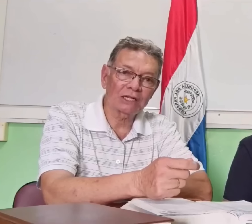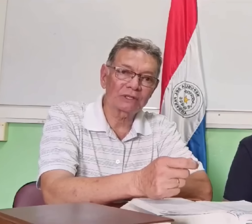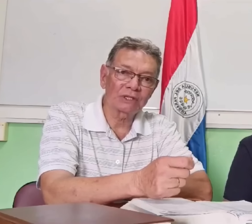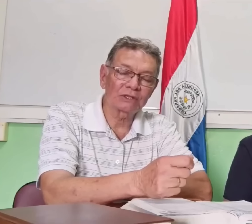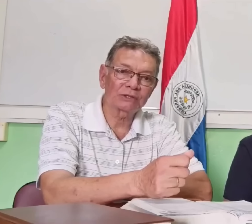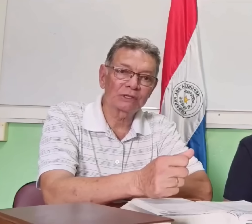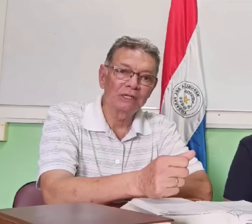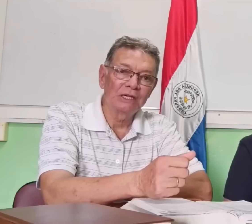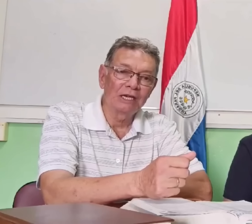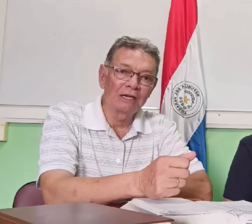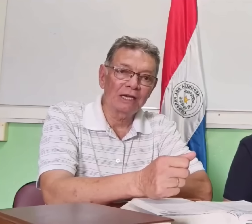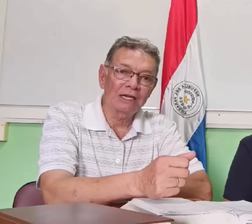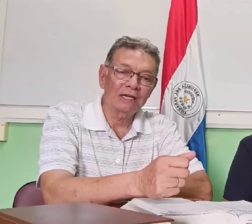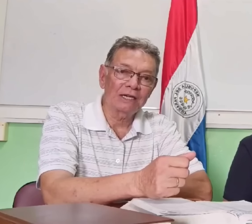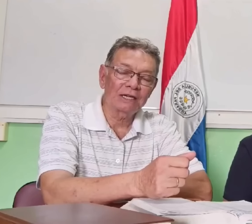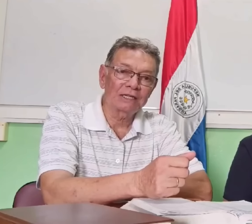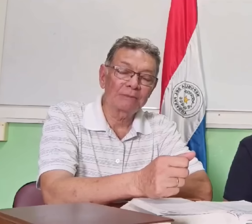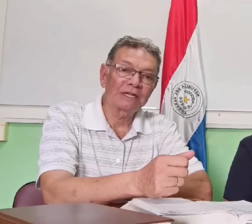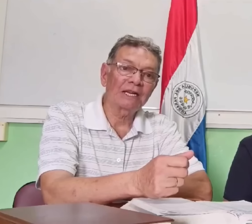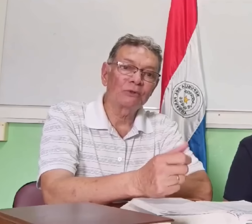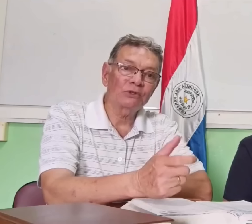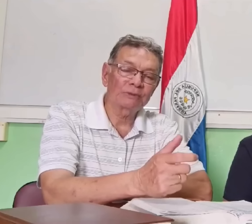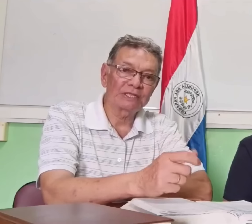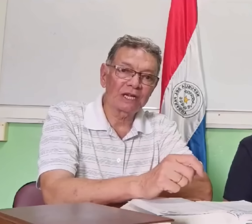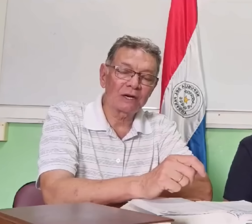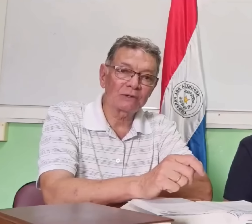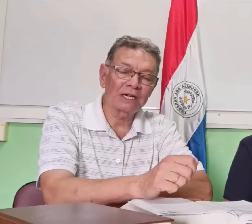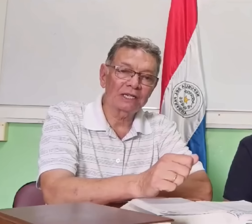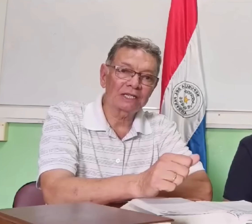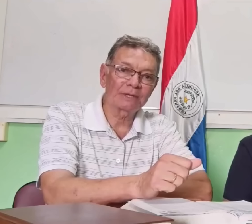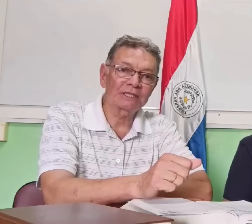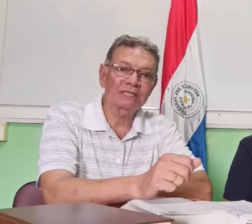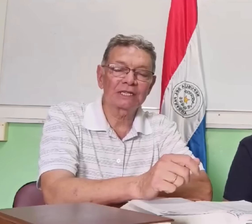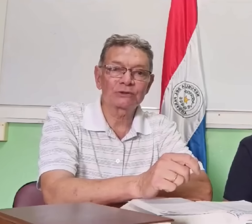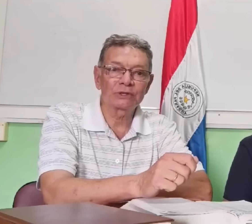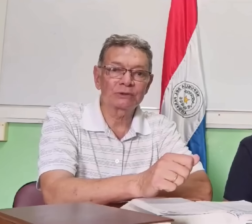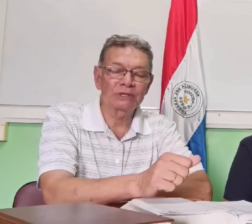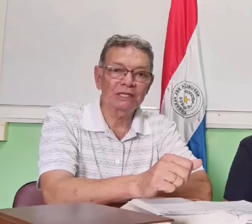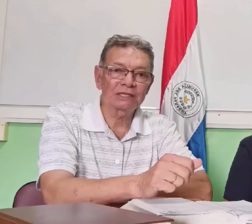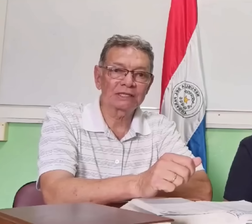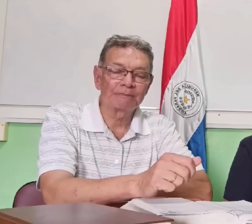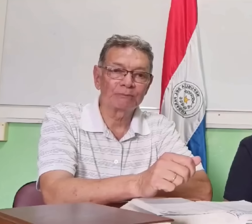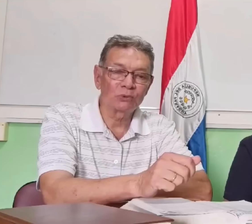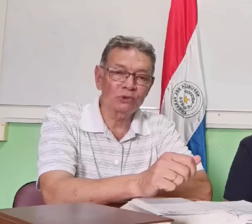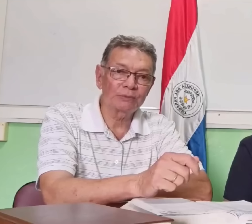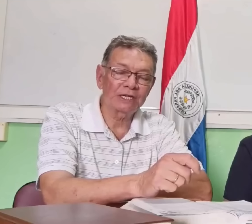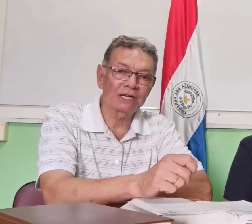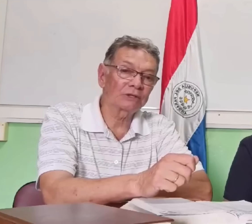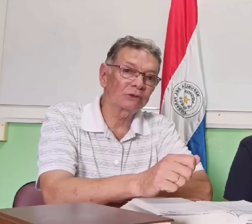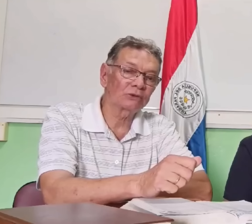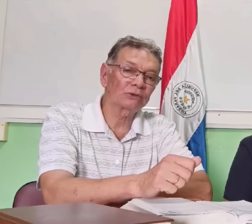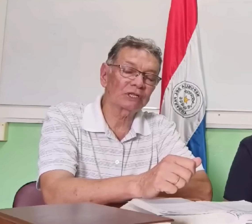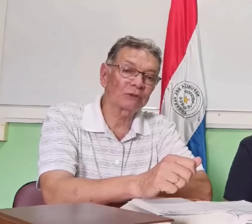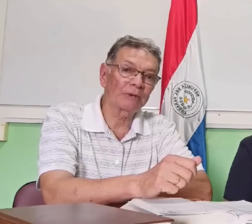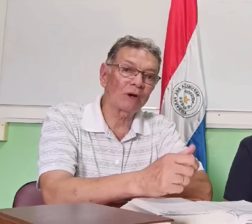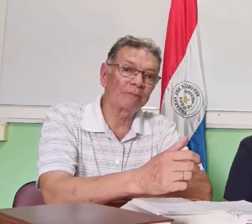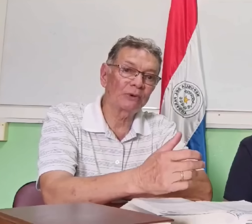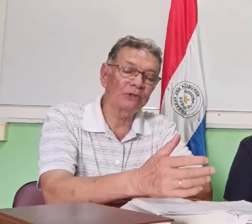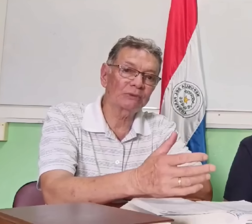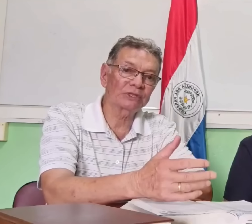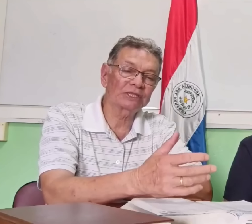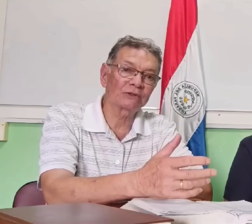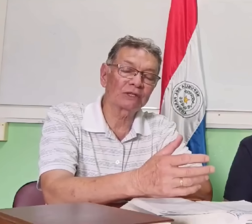muito grato a Deus, de maneira muito especial, a Igreja Batista Nações Unidas. Muito obrigado de todo o coração